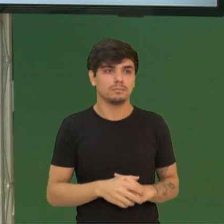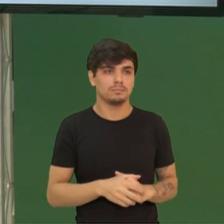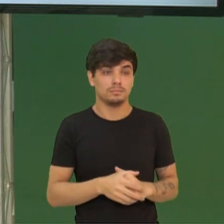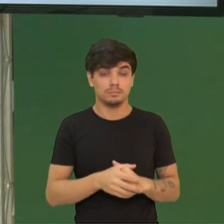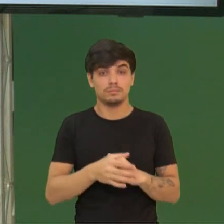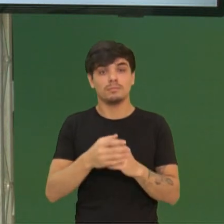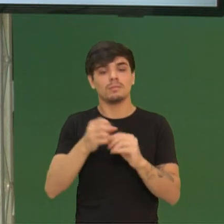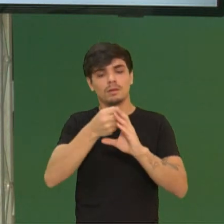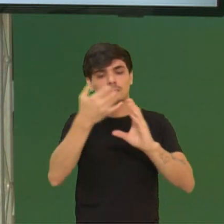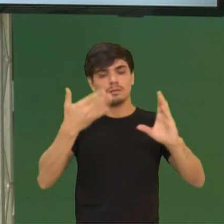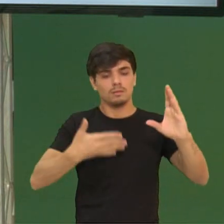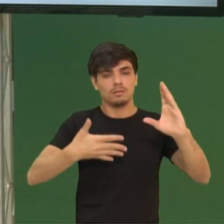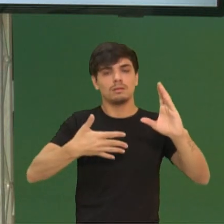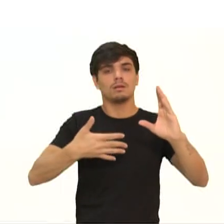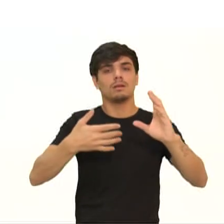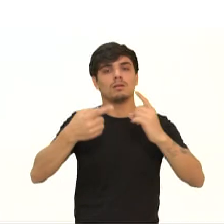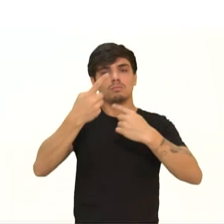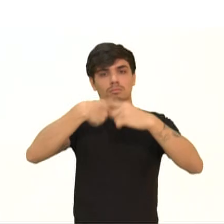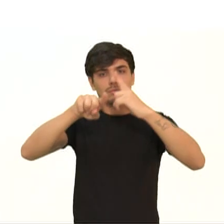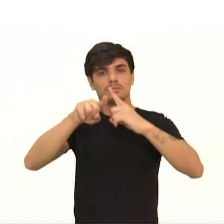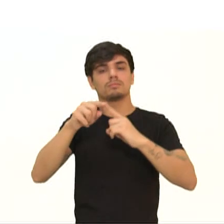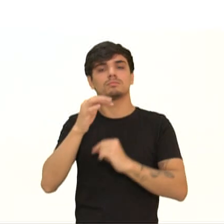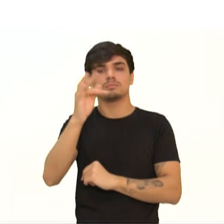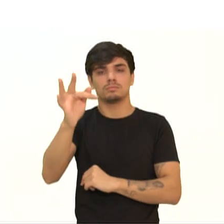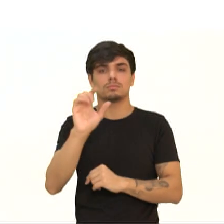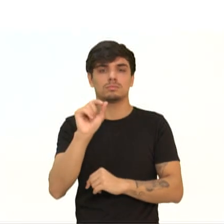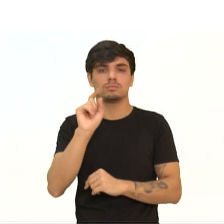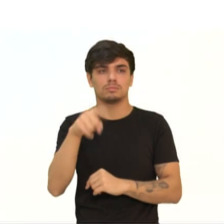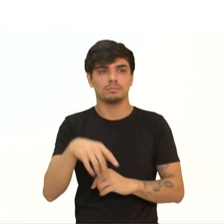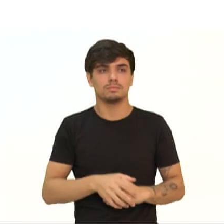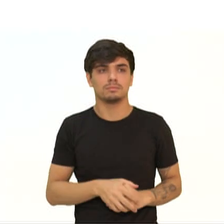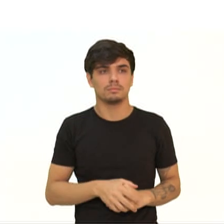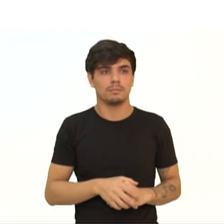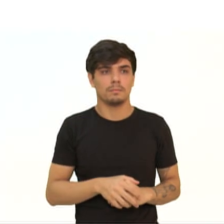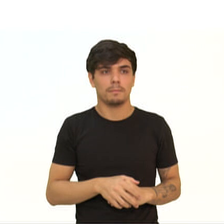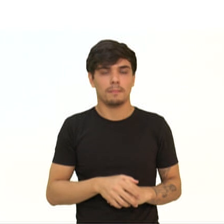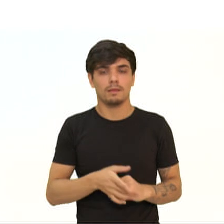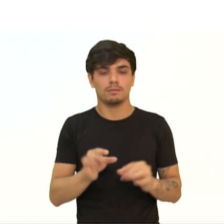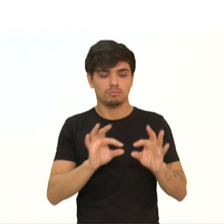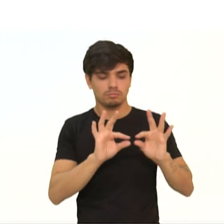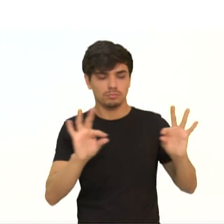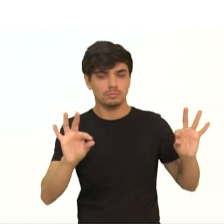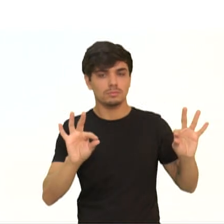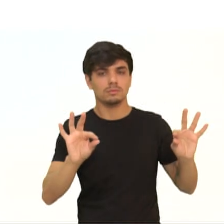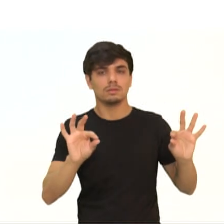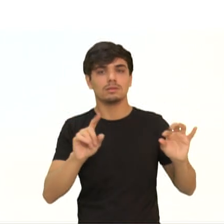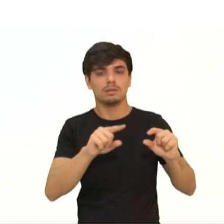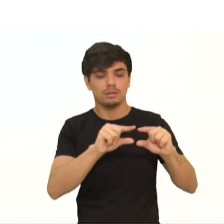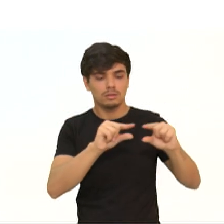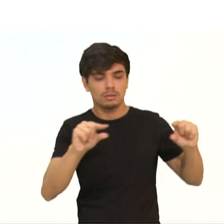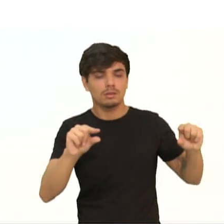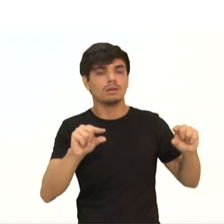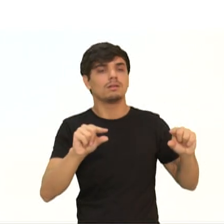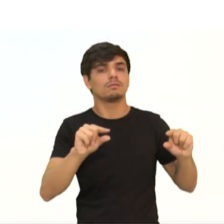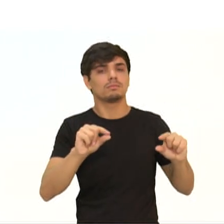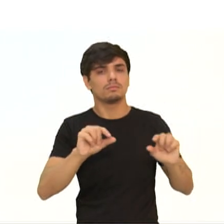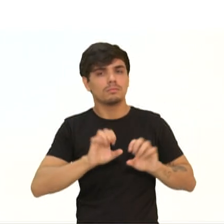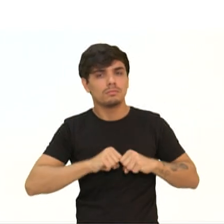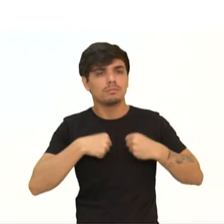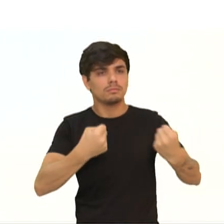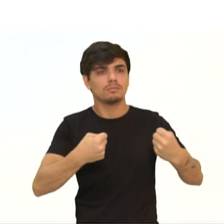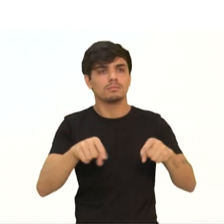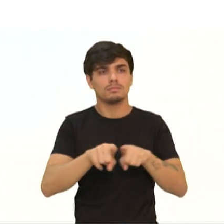Então, características do movimento do futurismo. Eles vão chamar de linha de força esse movimento,